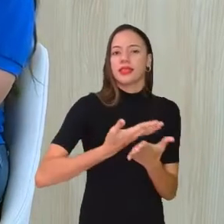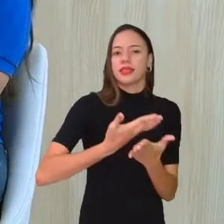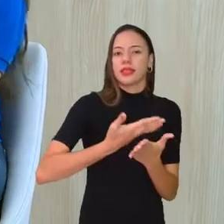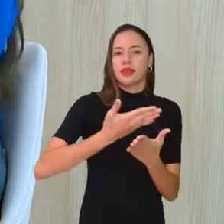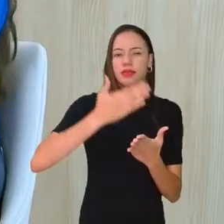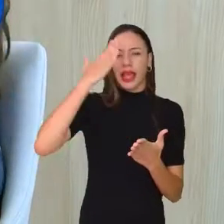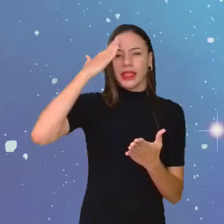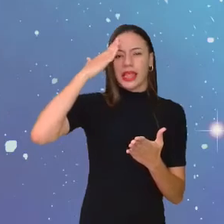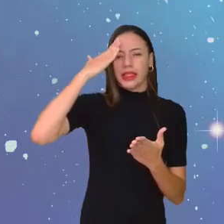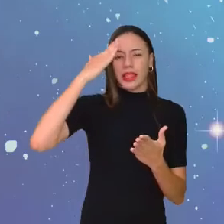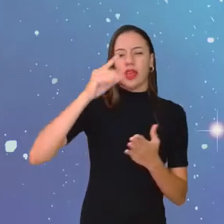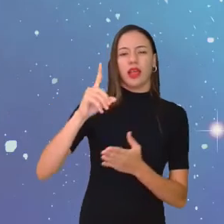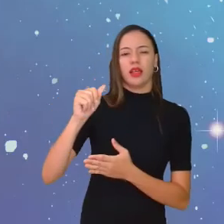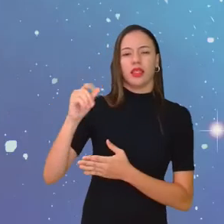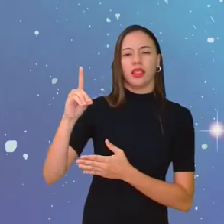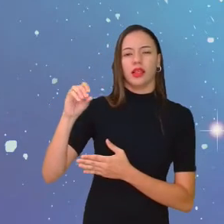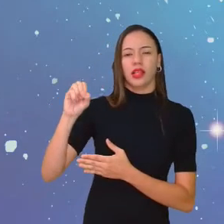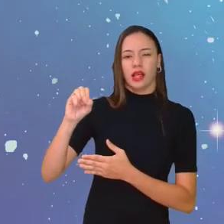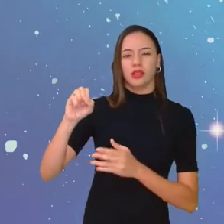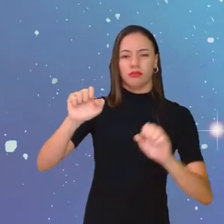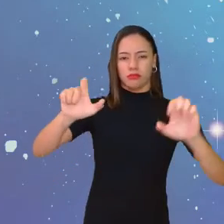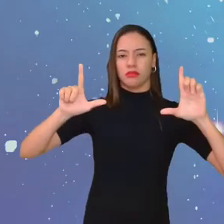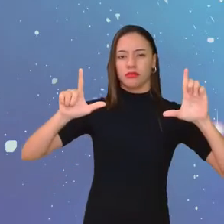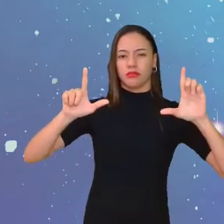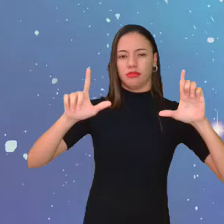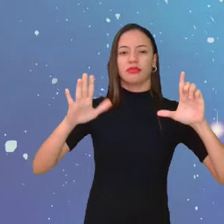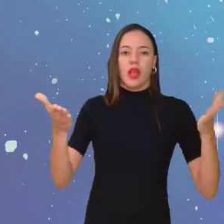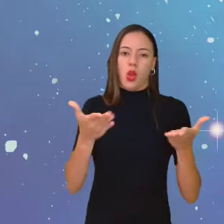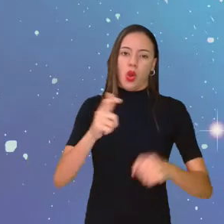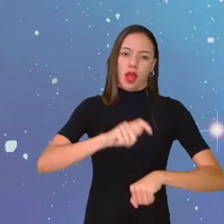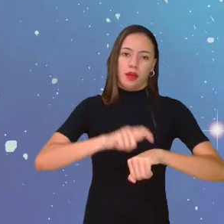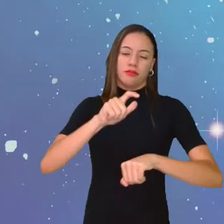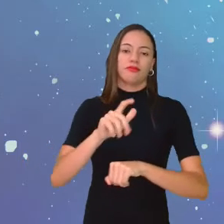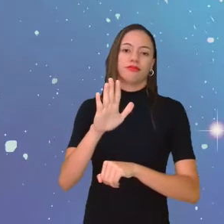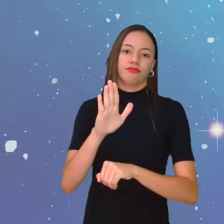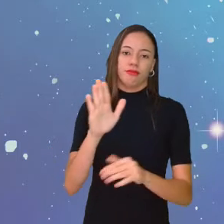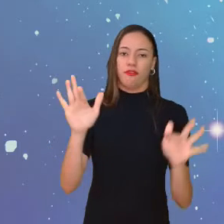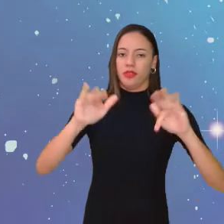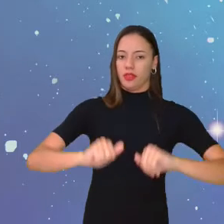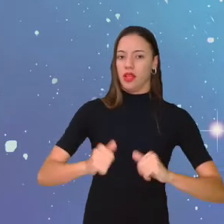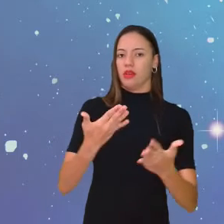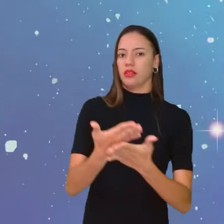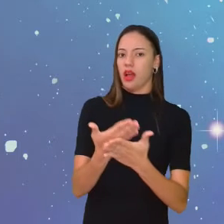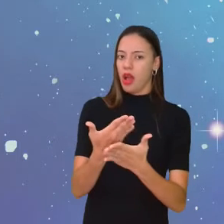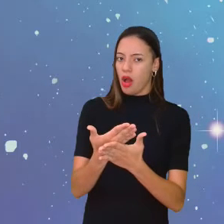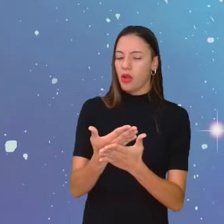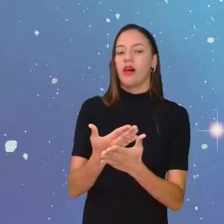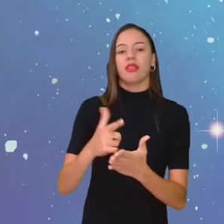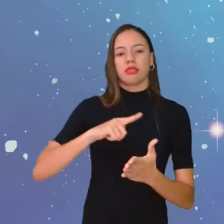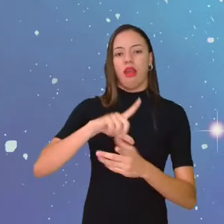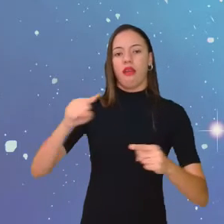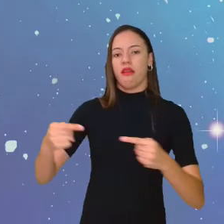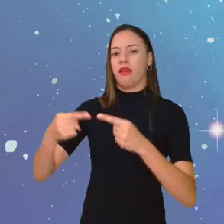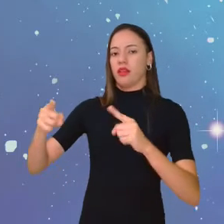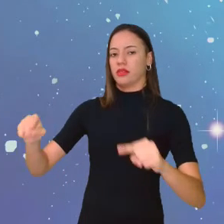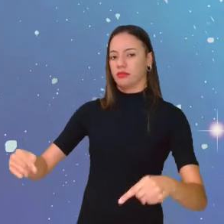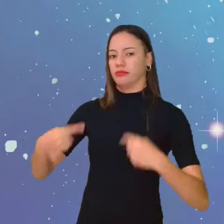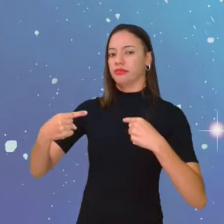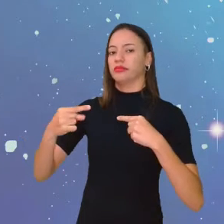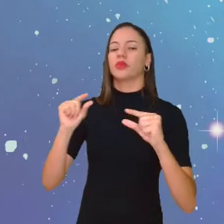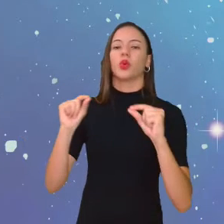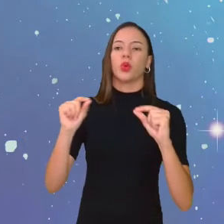aqui, para a gente fazer a parte final da aula, que vai ser um pouco do que vai ter o desafio, é